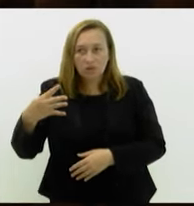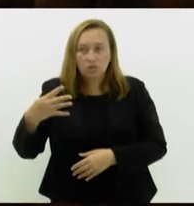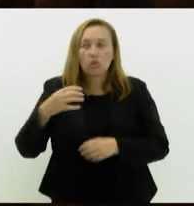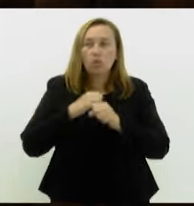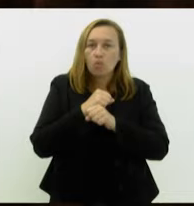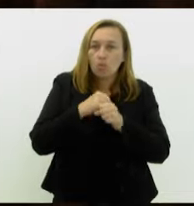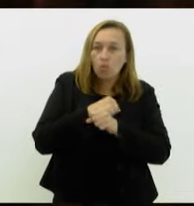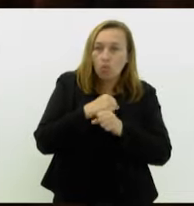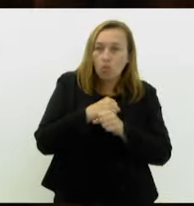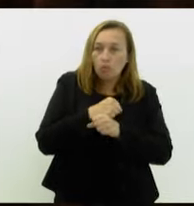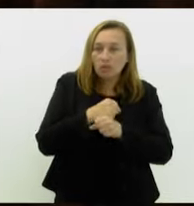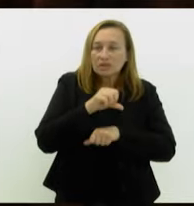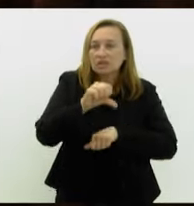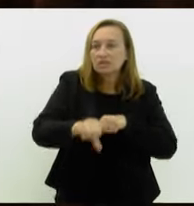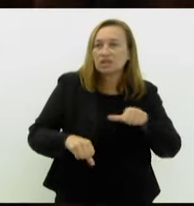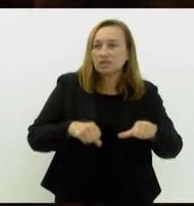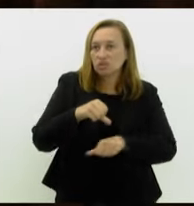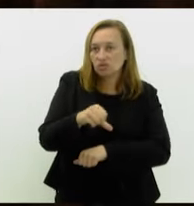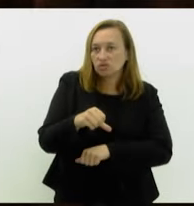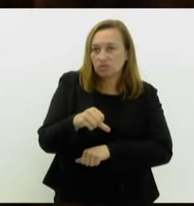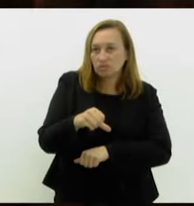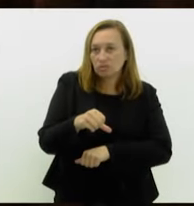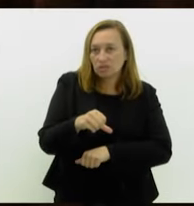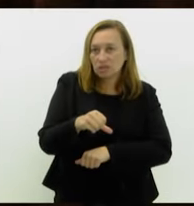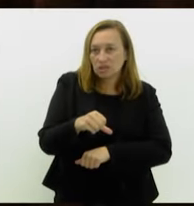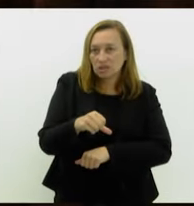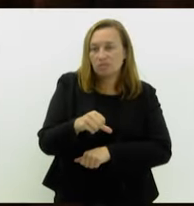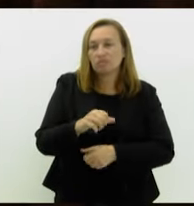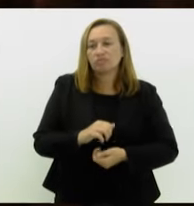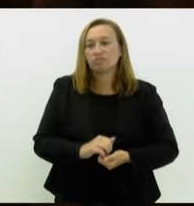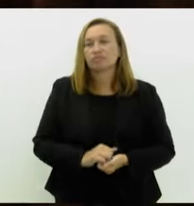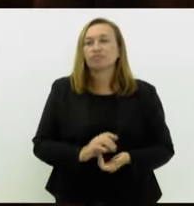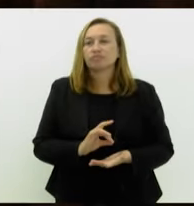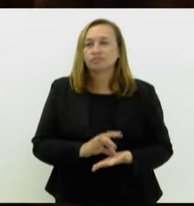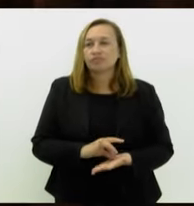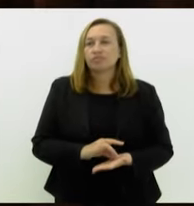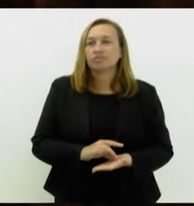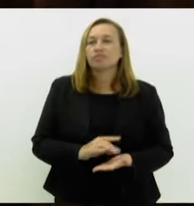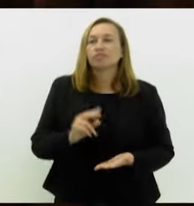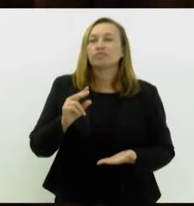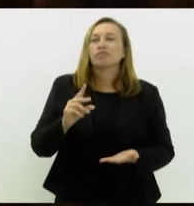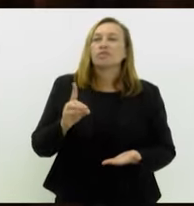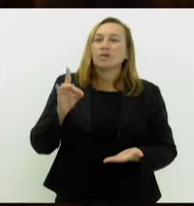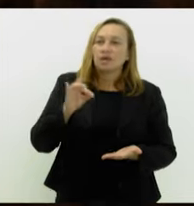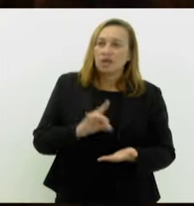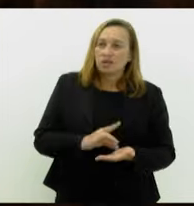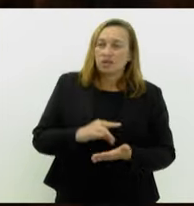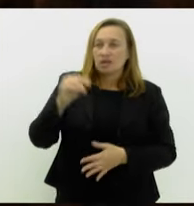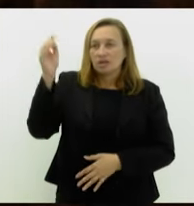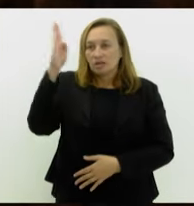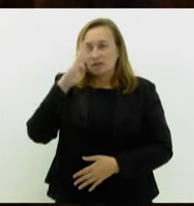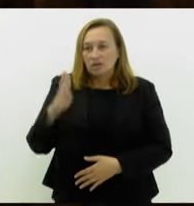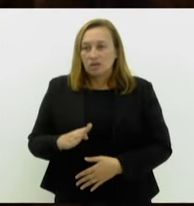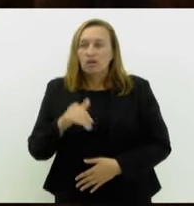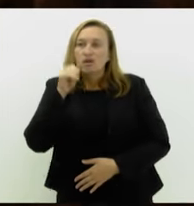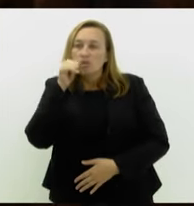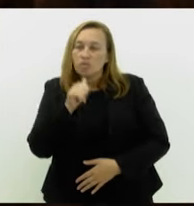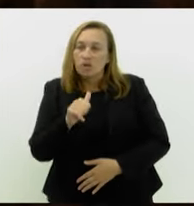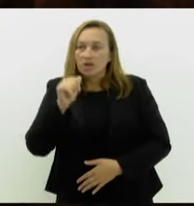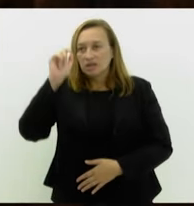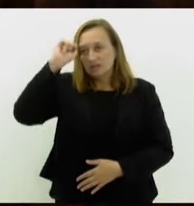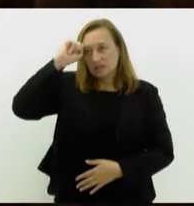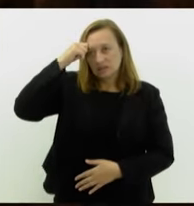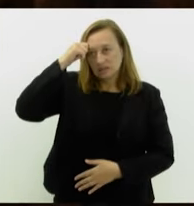ano de transformação efetiva da realidade brasileira com mulheres mulheres